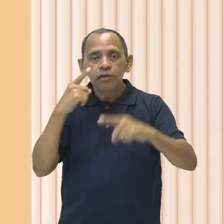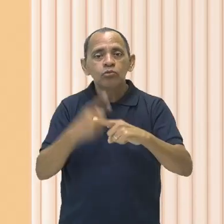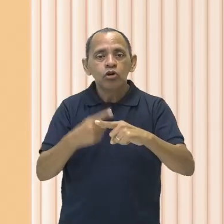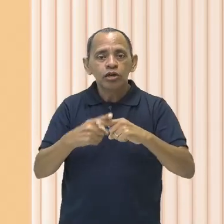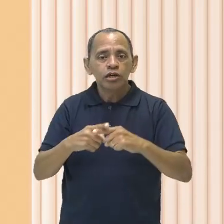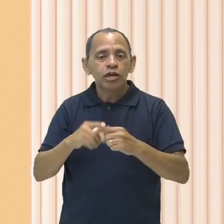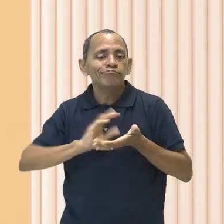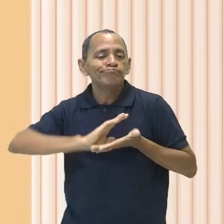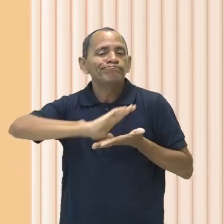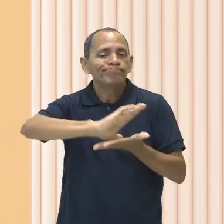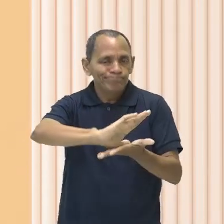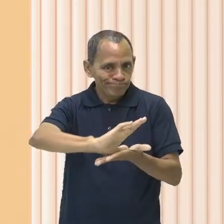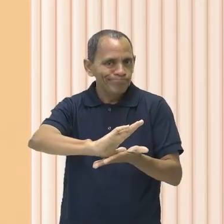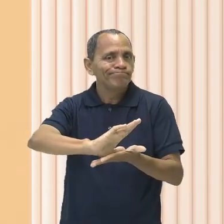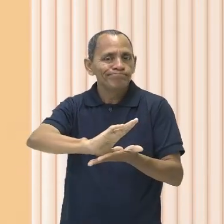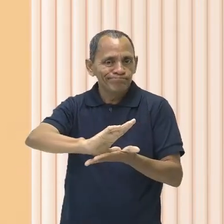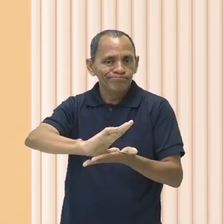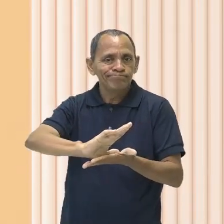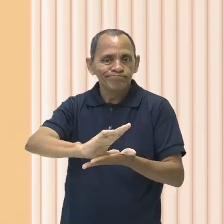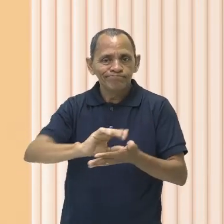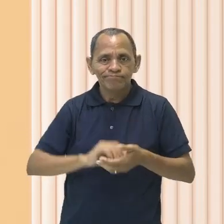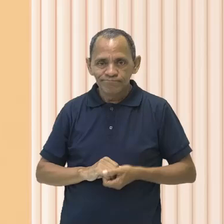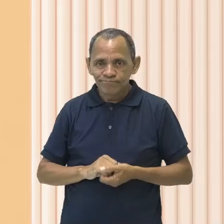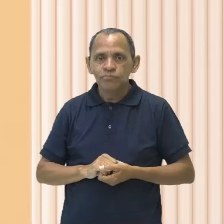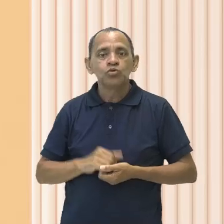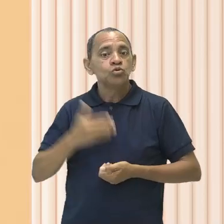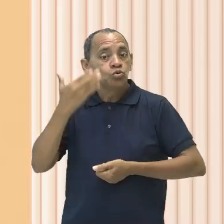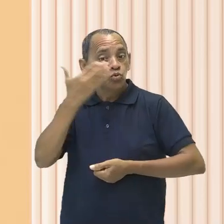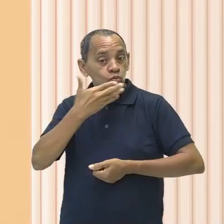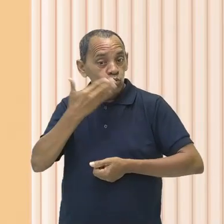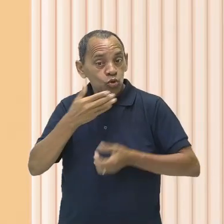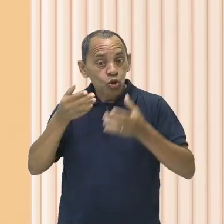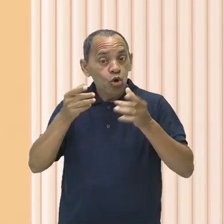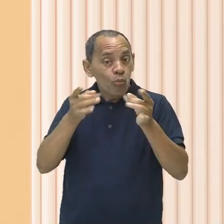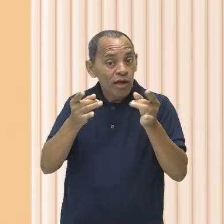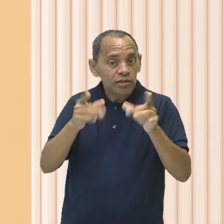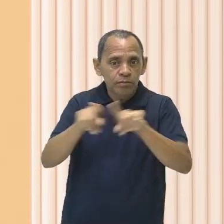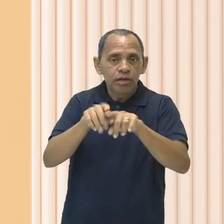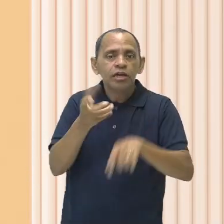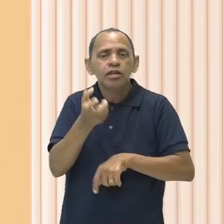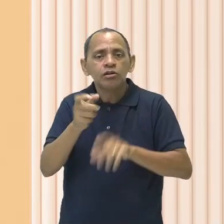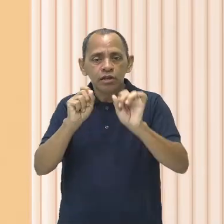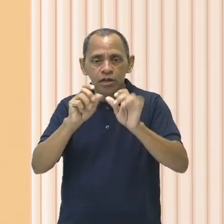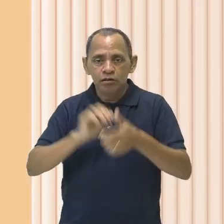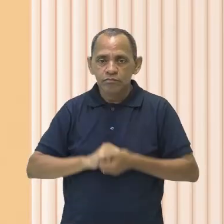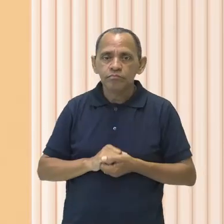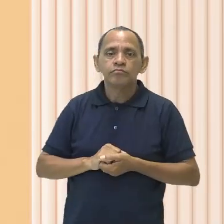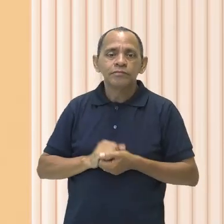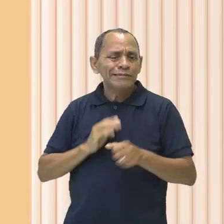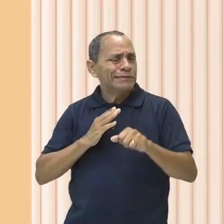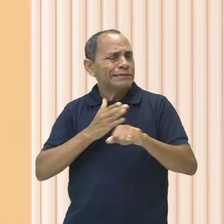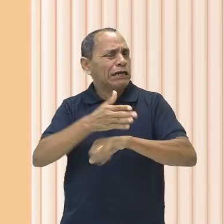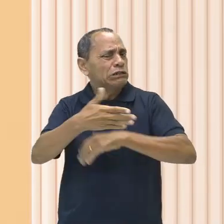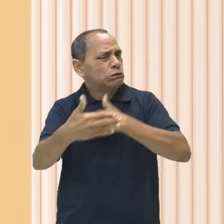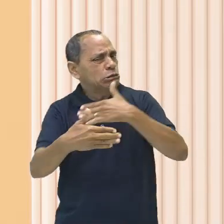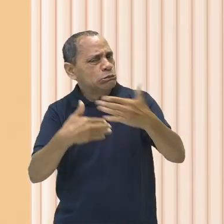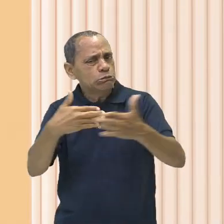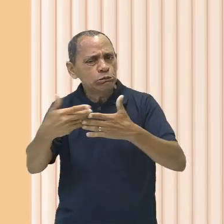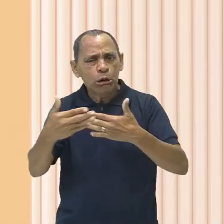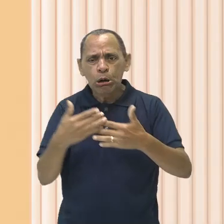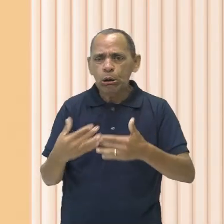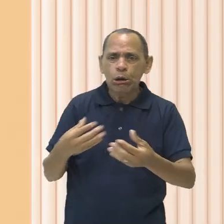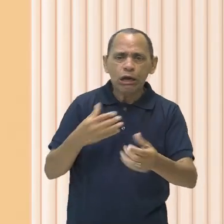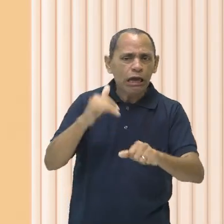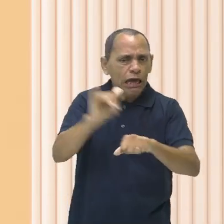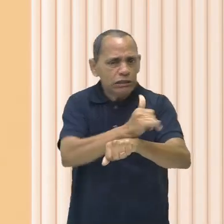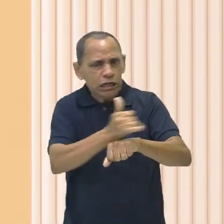investiram muito nesse comércio do açúcar. Então, eles queriam entrar de qualquer jeito, voltar de qualquer